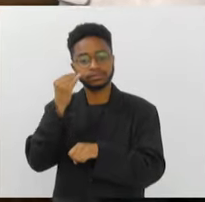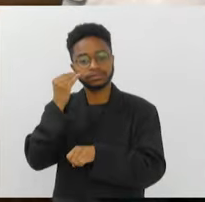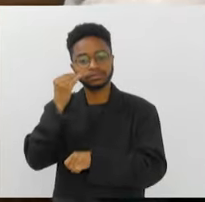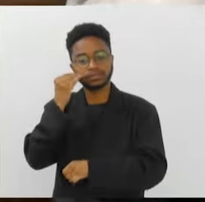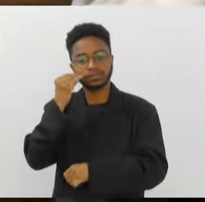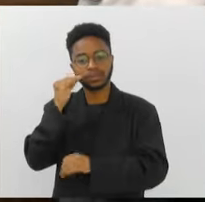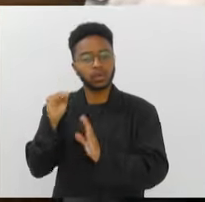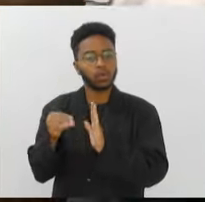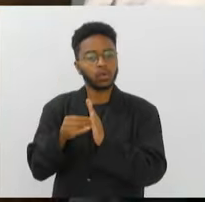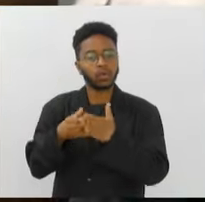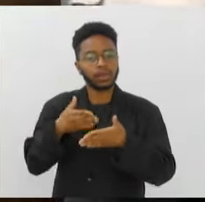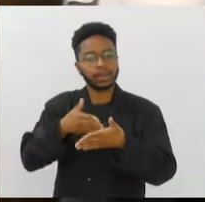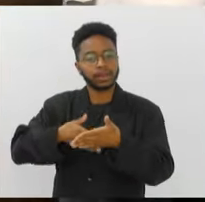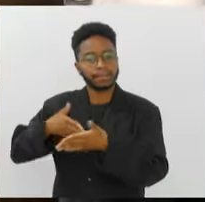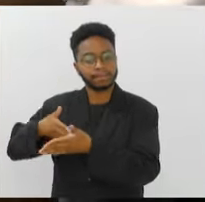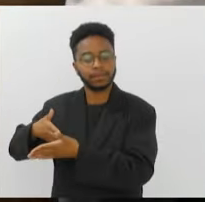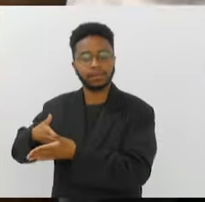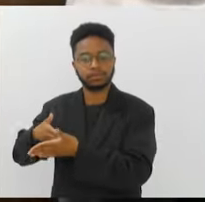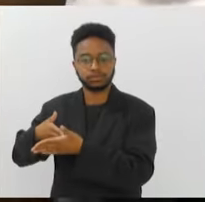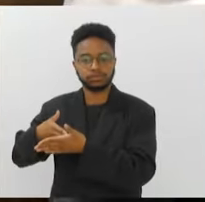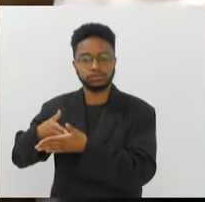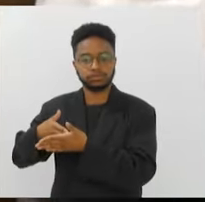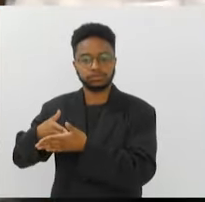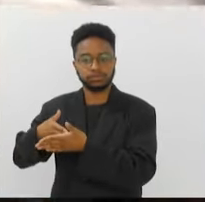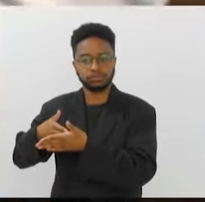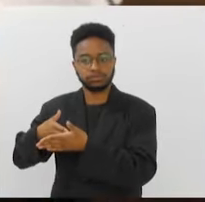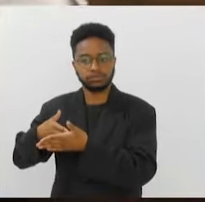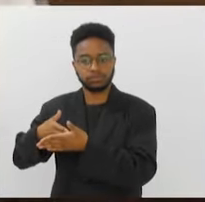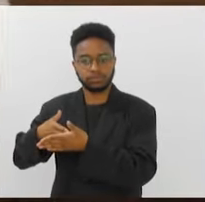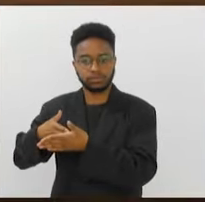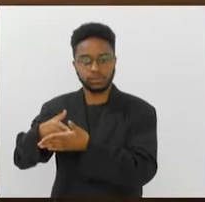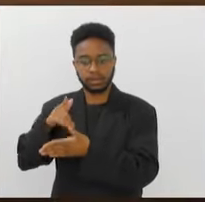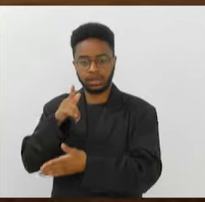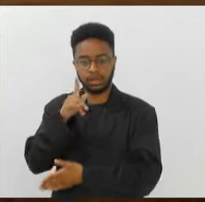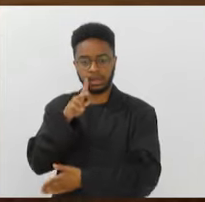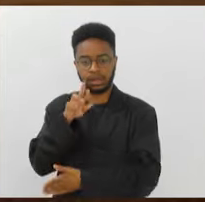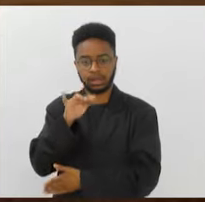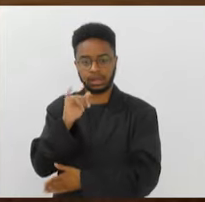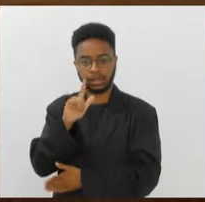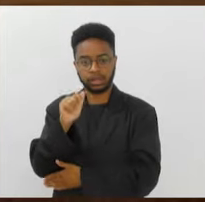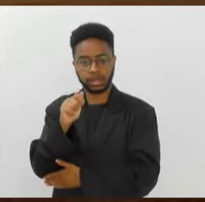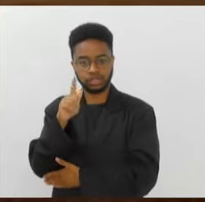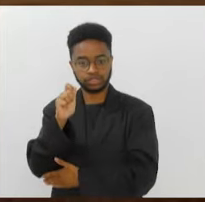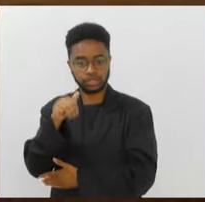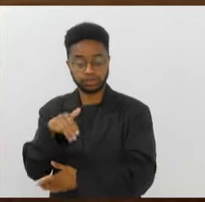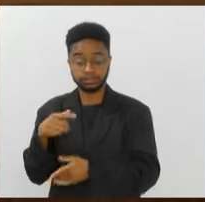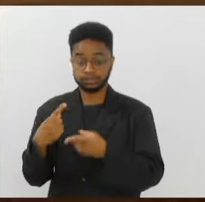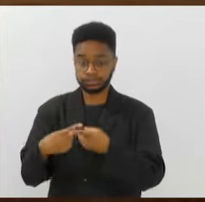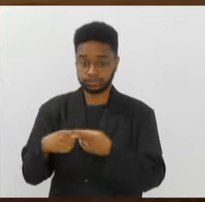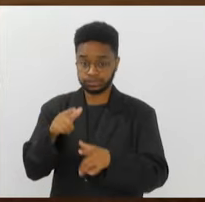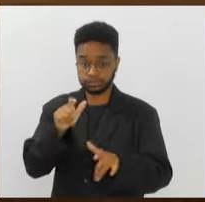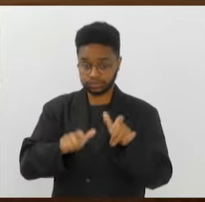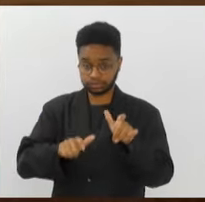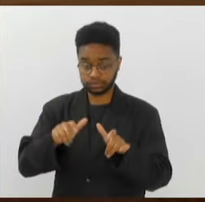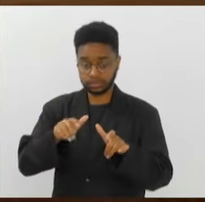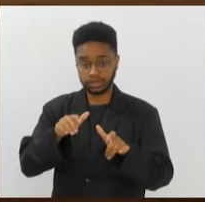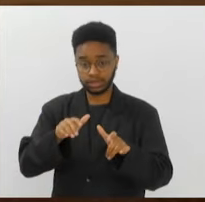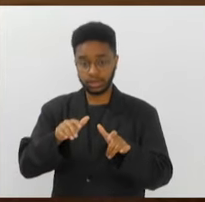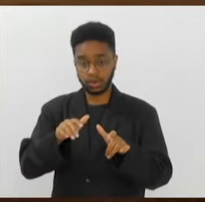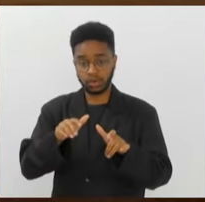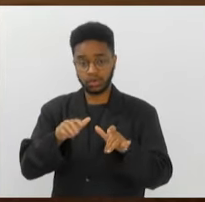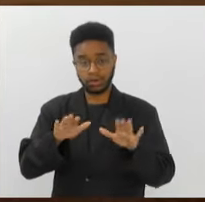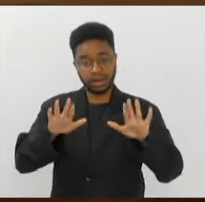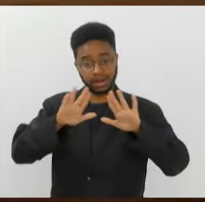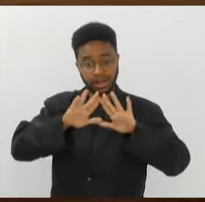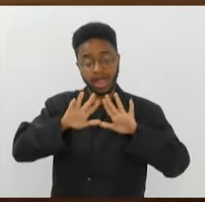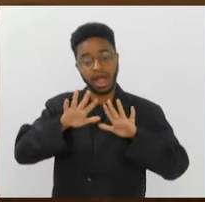limitar, impedir a grilagem dessas terras. Muitas vezes as próprias milícias se